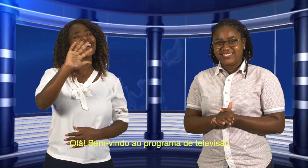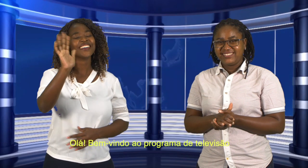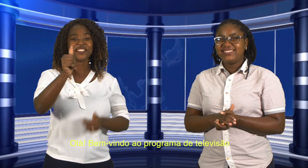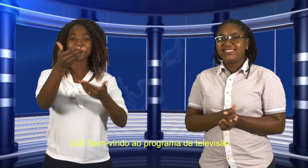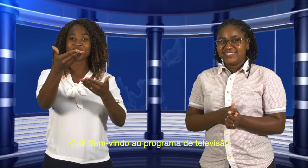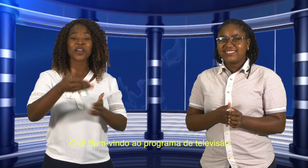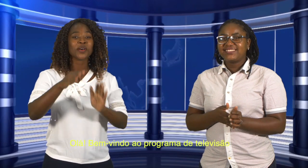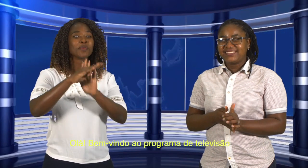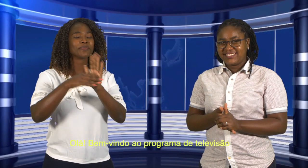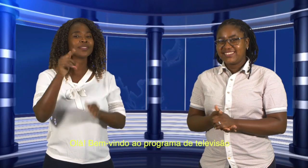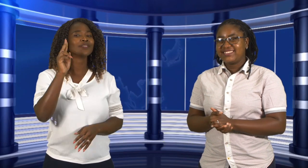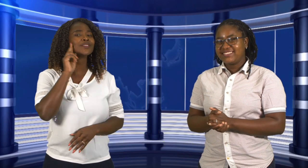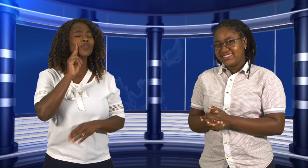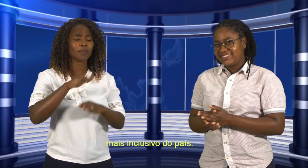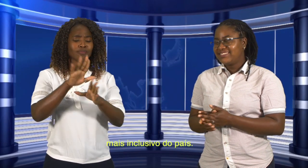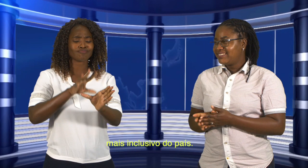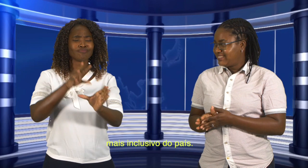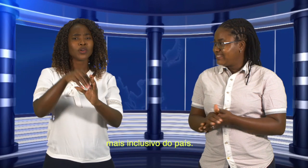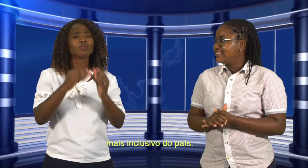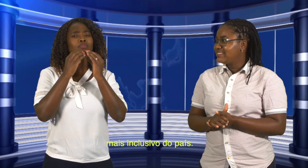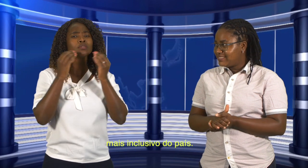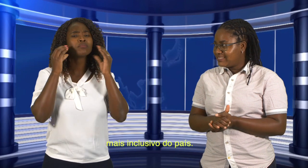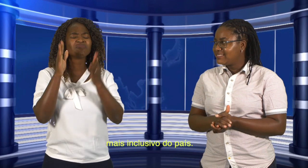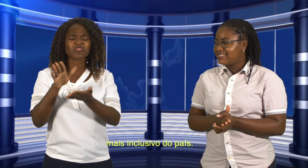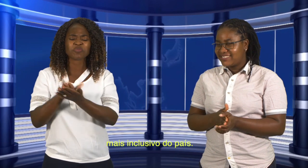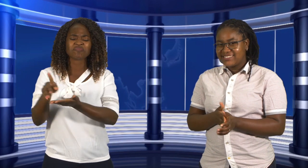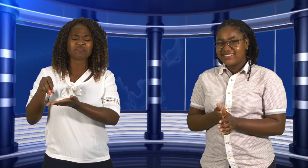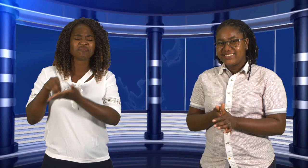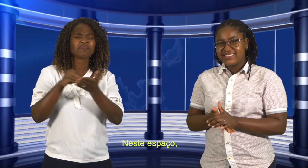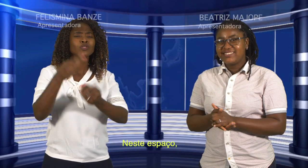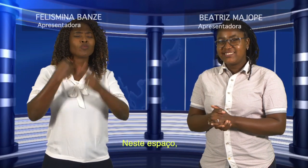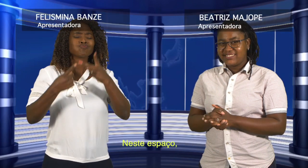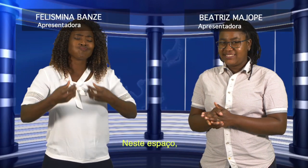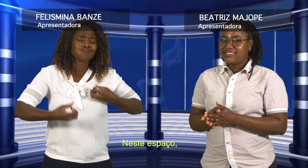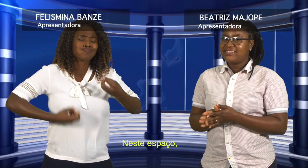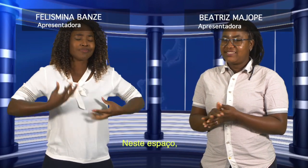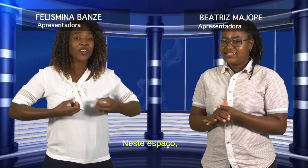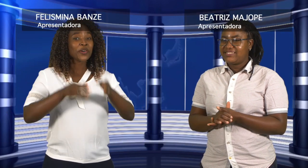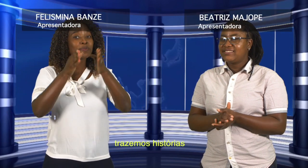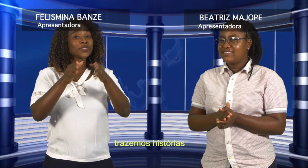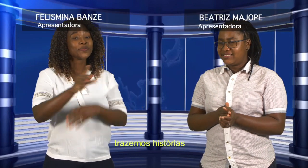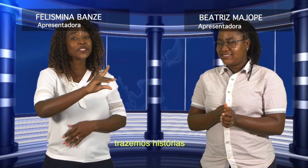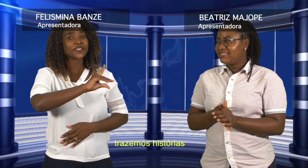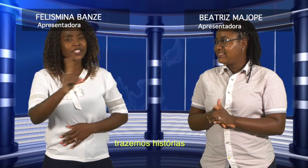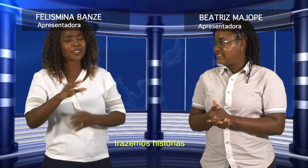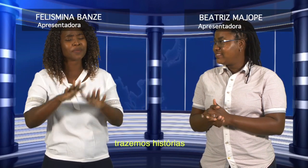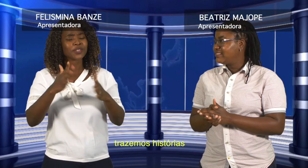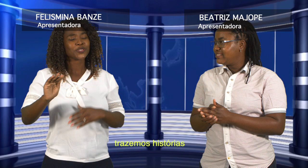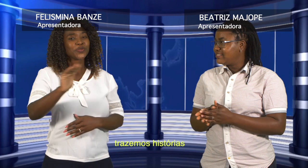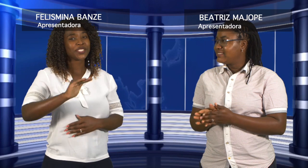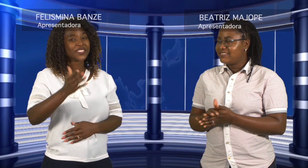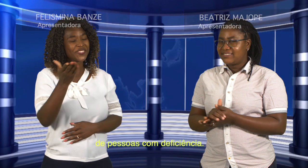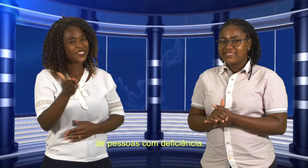Olá, bem-vindo ao programa de televisão mais inclusivo do país. Neste espaço, trazemos